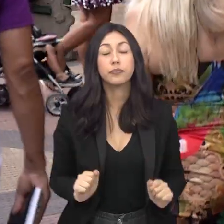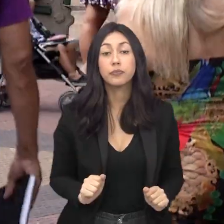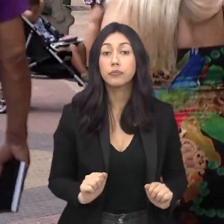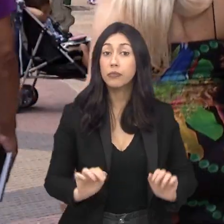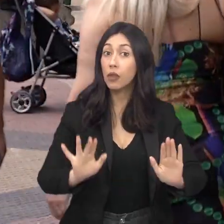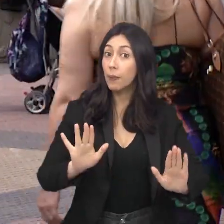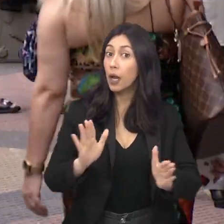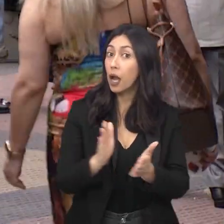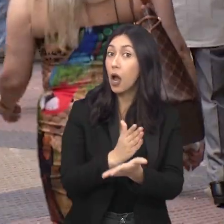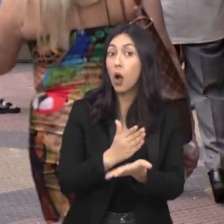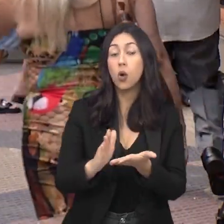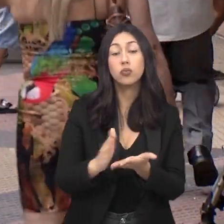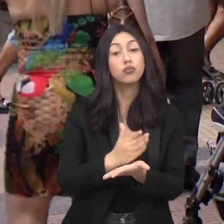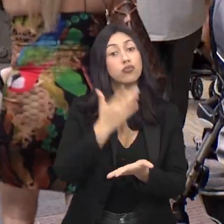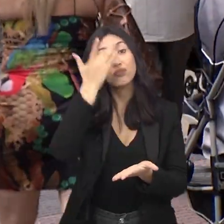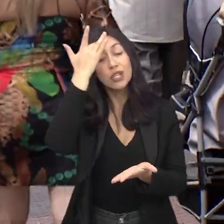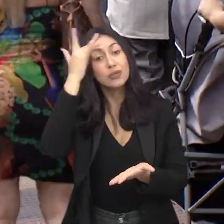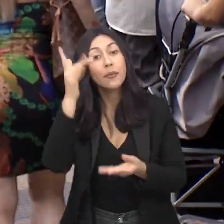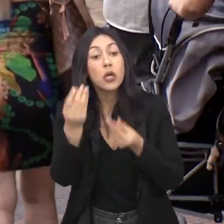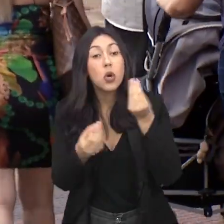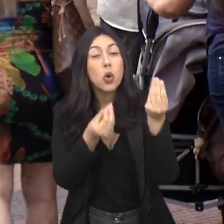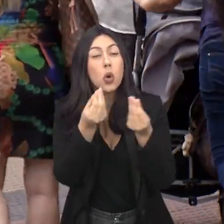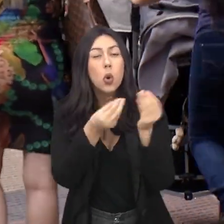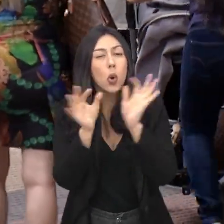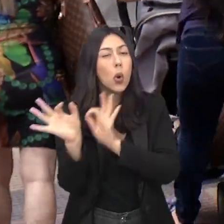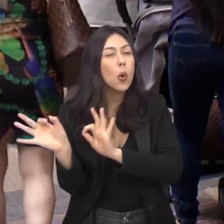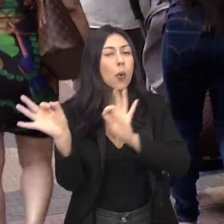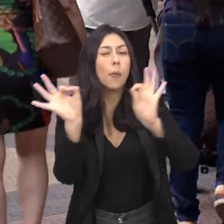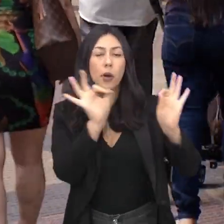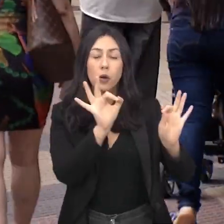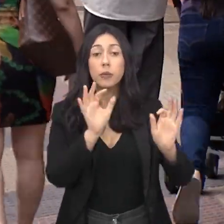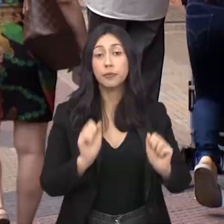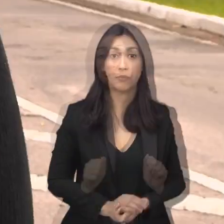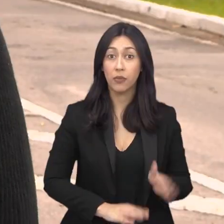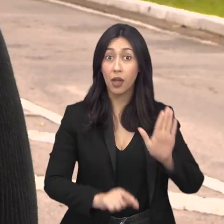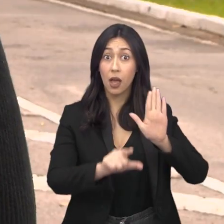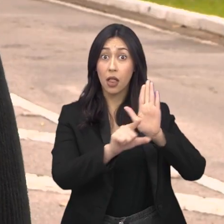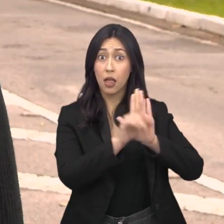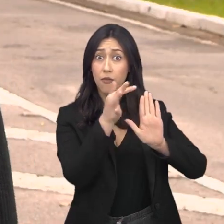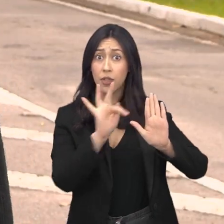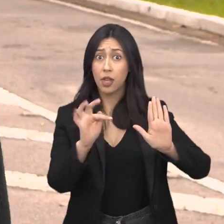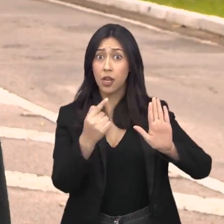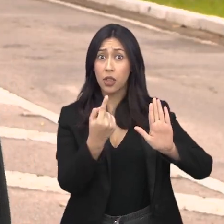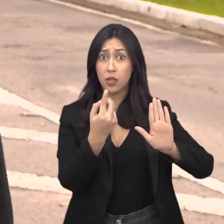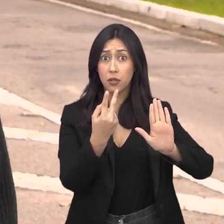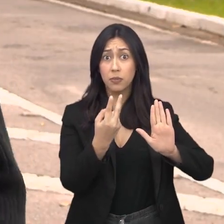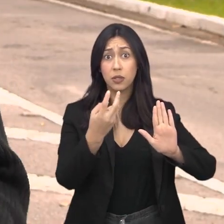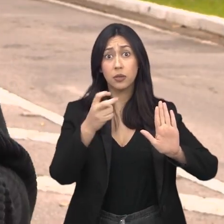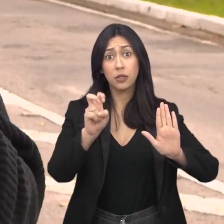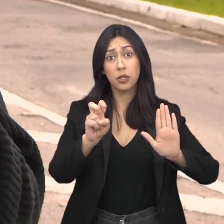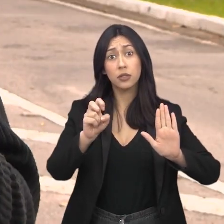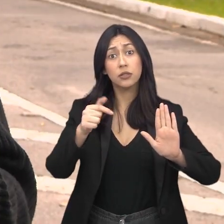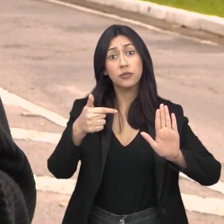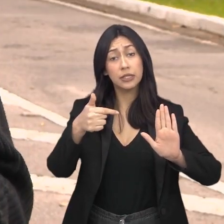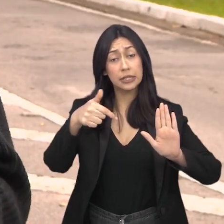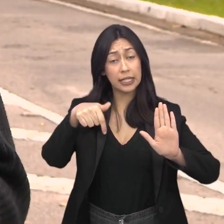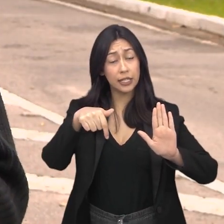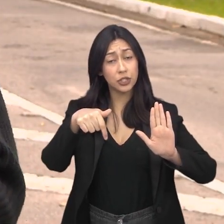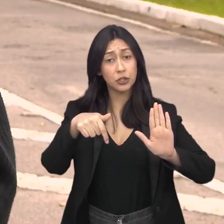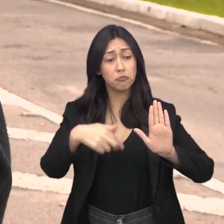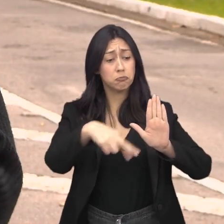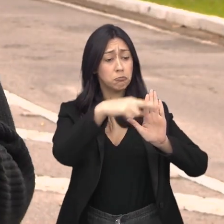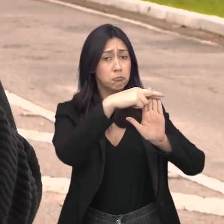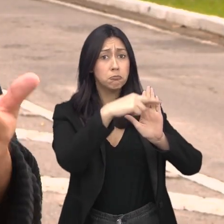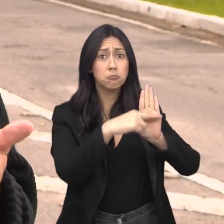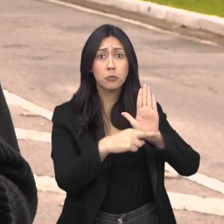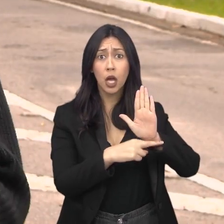eles. Mas nem todo mundo sabe como colocar em prática esse direito. A Lei Federal 12.527